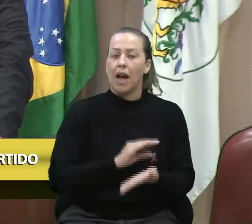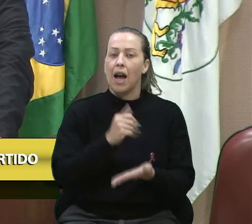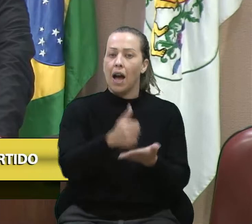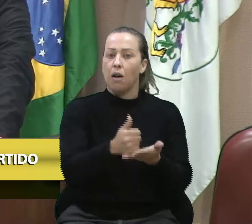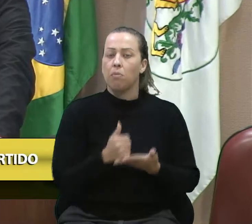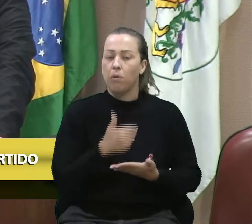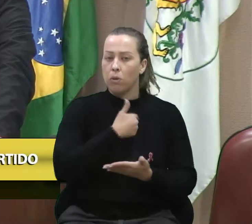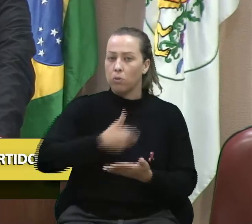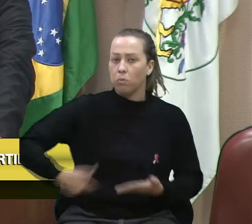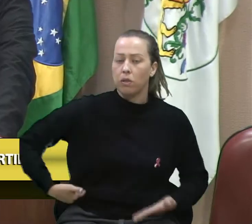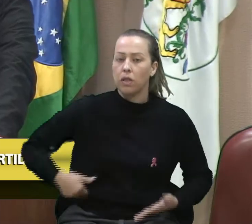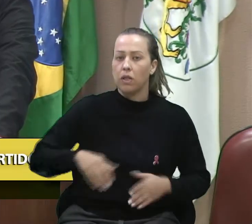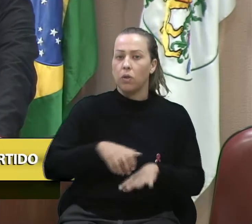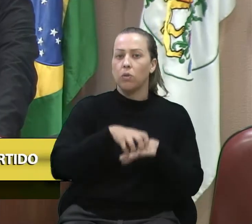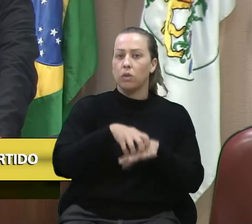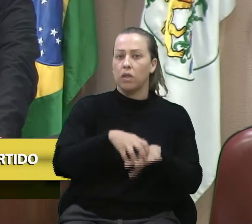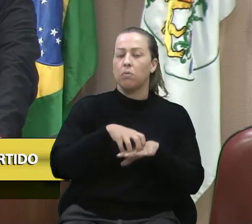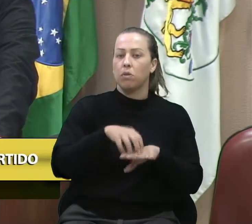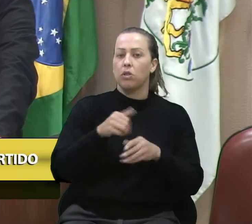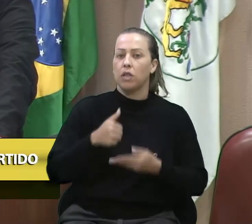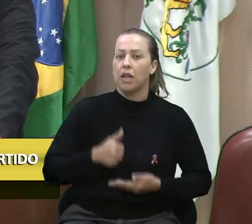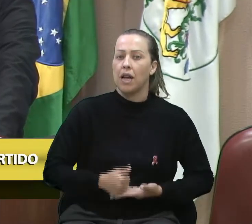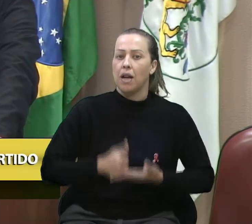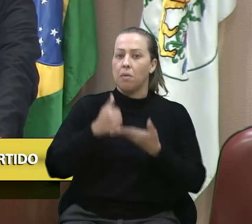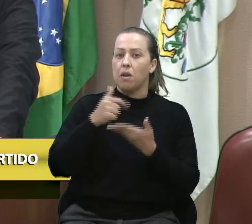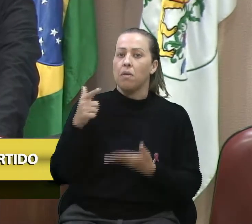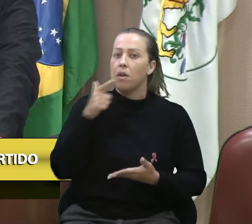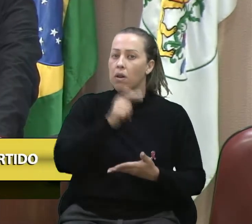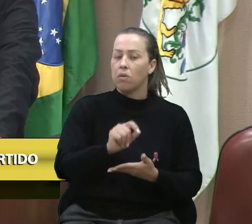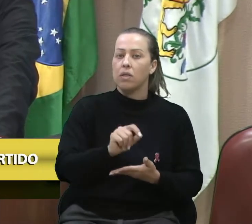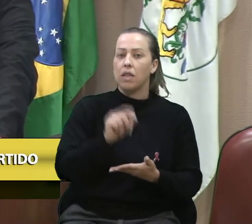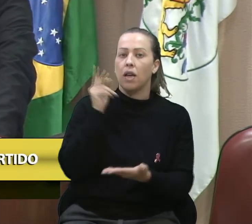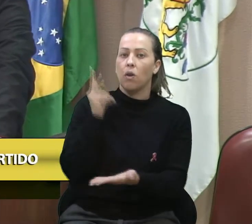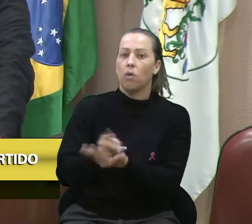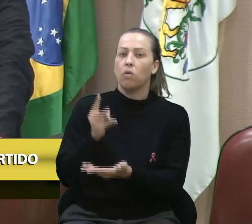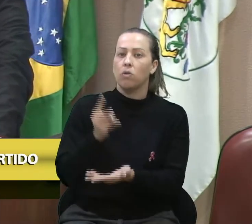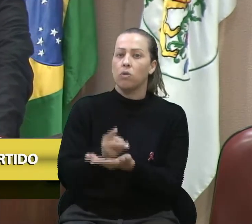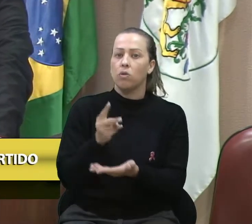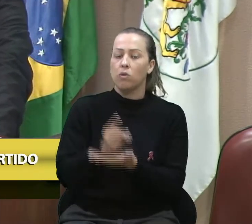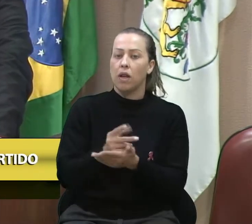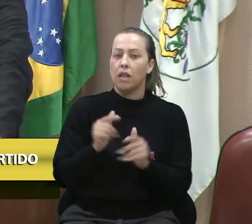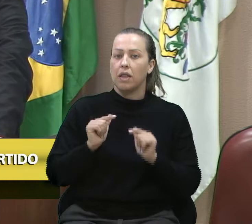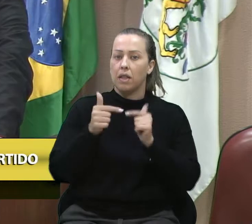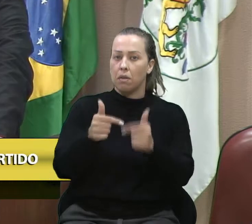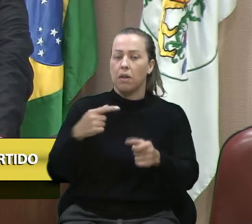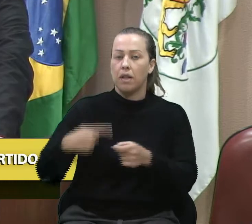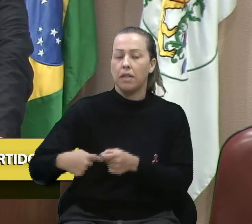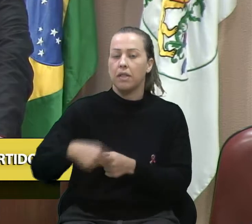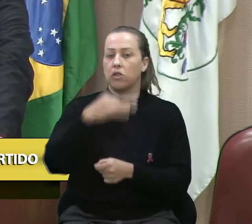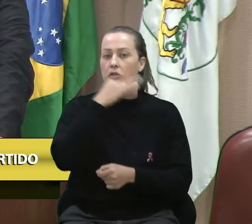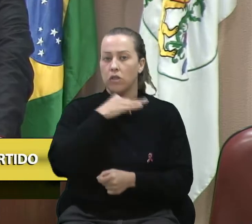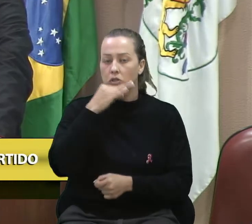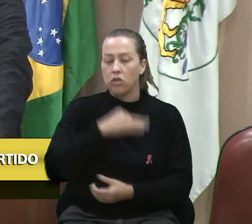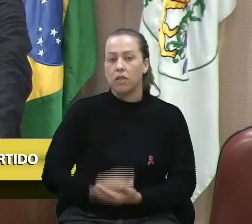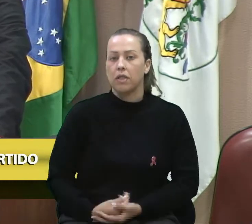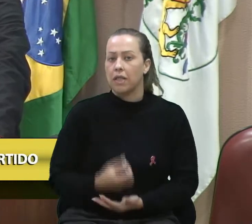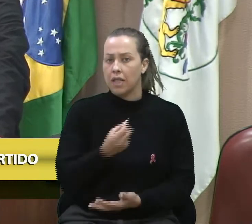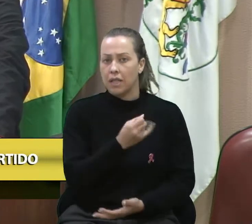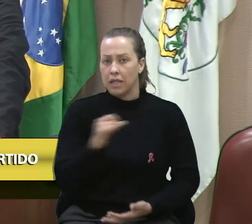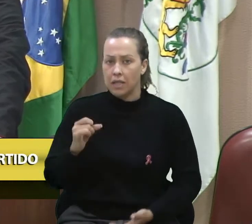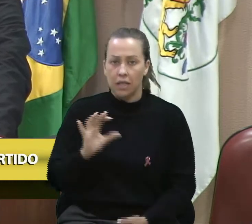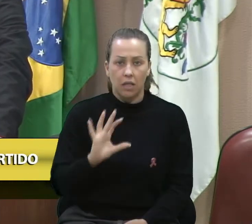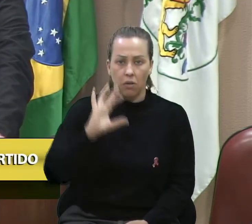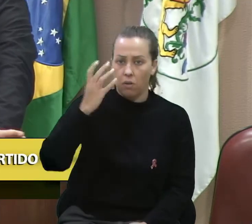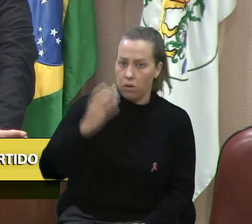público, ou seja, um transporte subsidiado para conseguir manter, então, a sua operação na cidade de Caxias do Sul. Se isso não